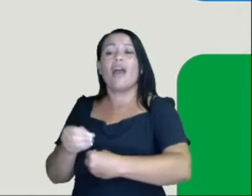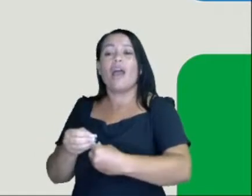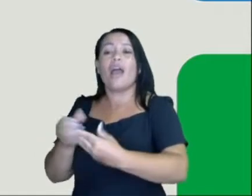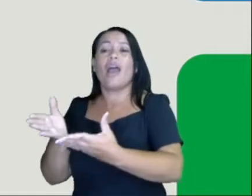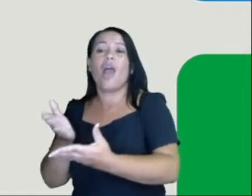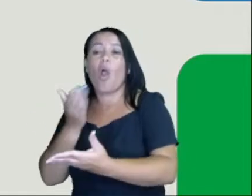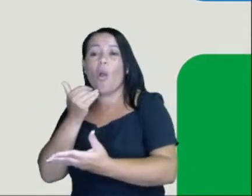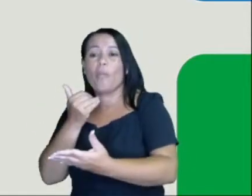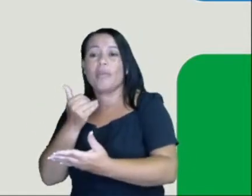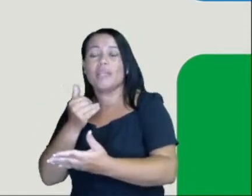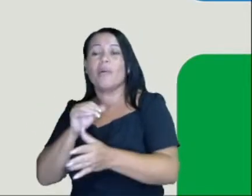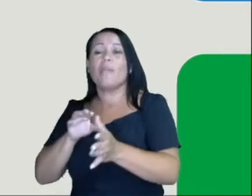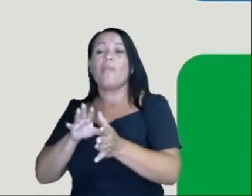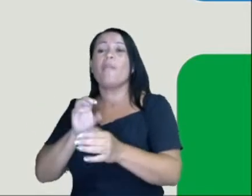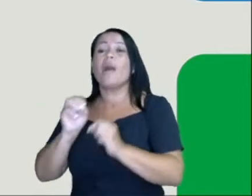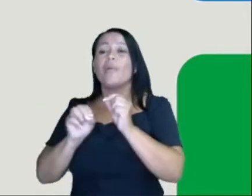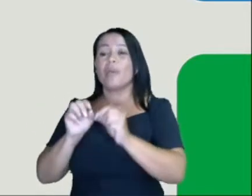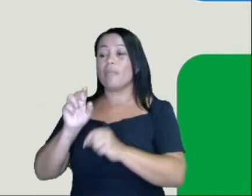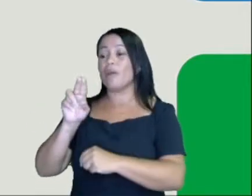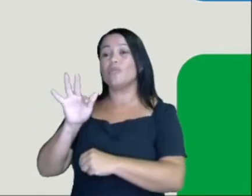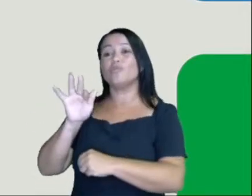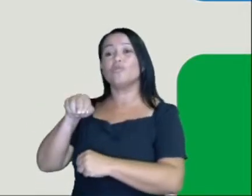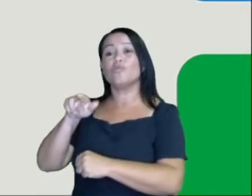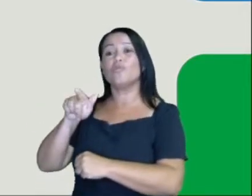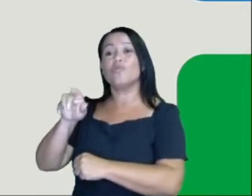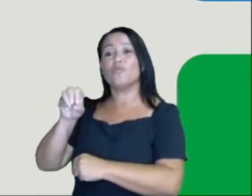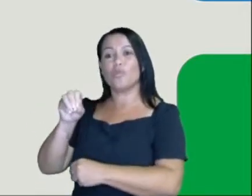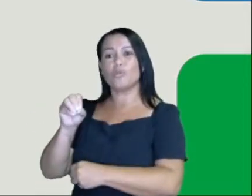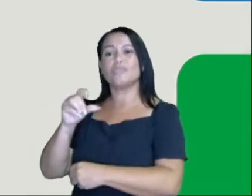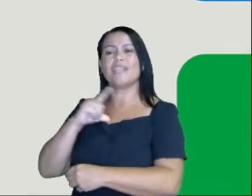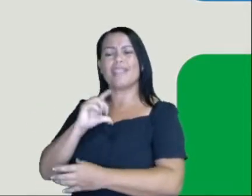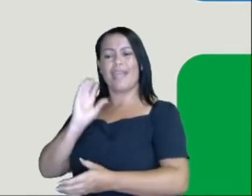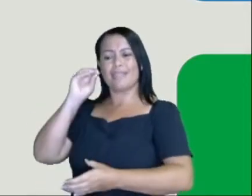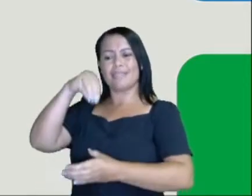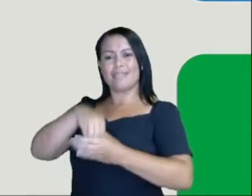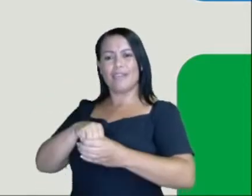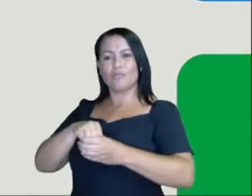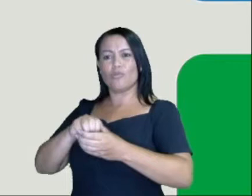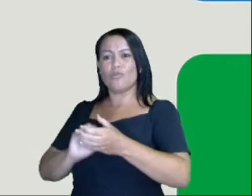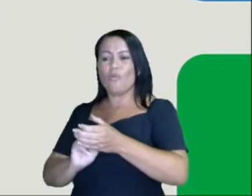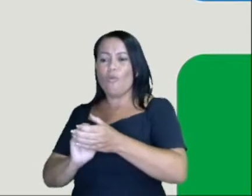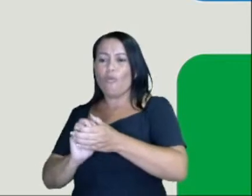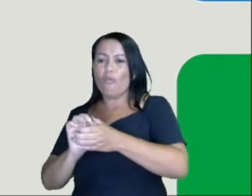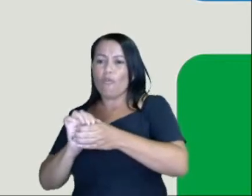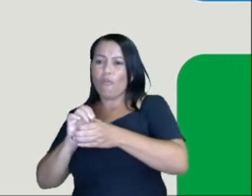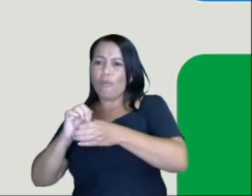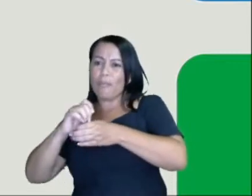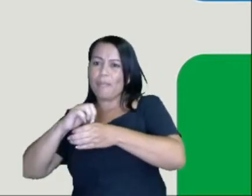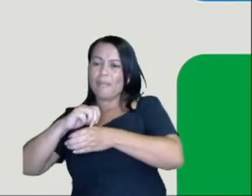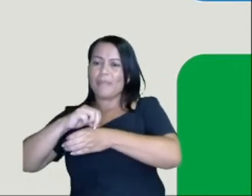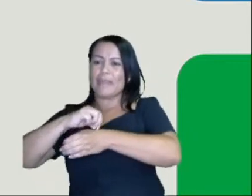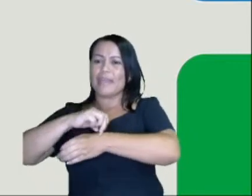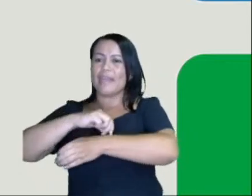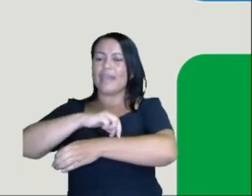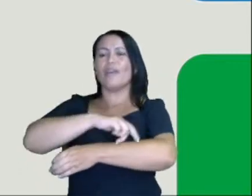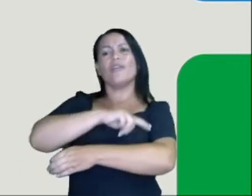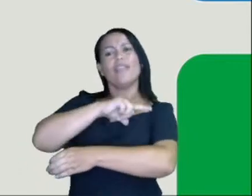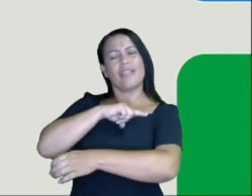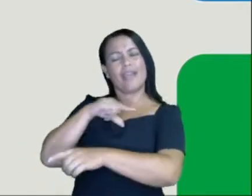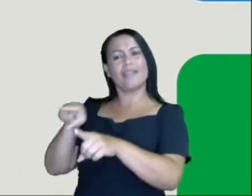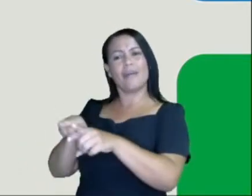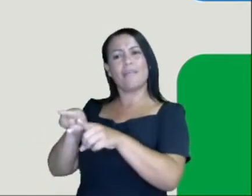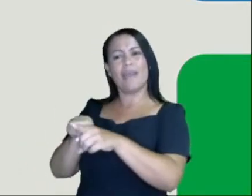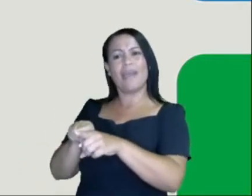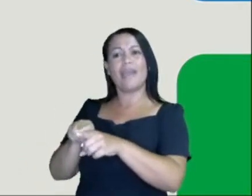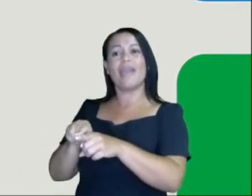do formigueiro. E, como uma sociedade, o formigueiro tem formigas operárias e formigas